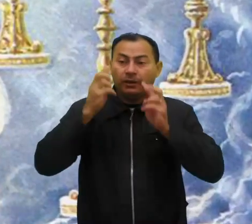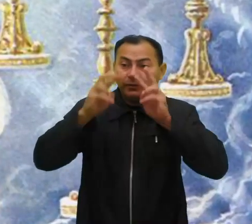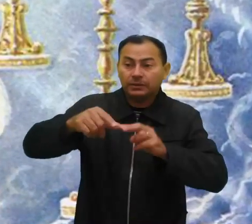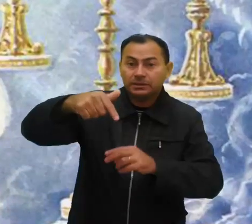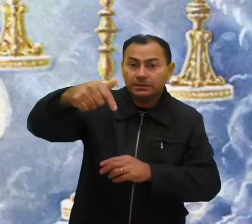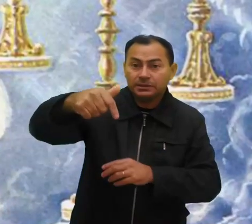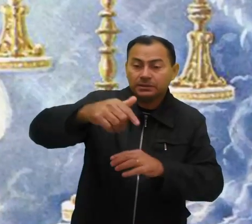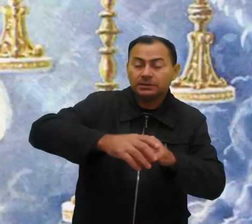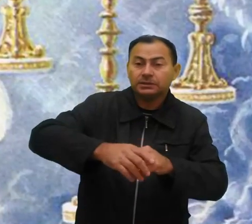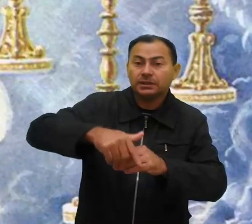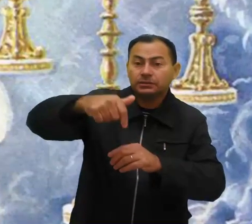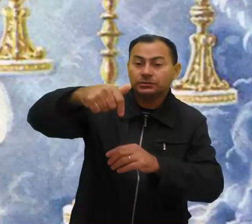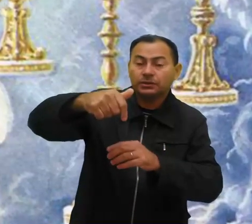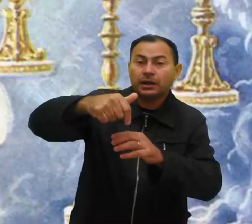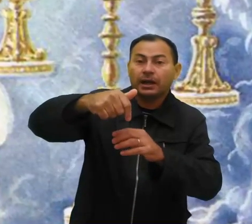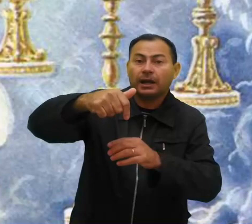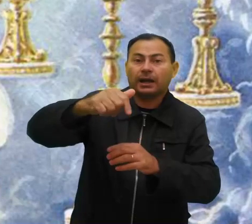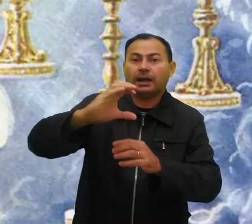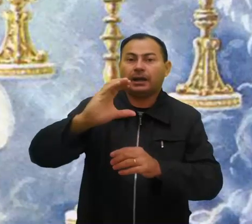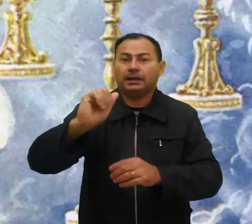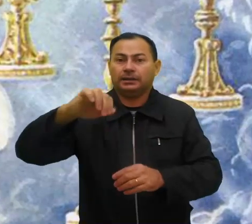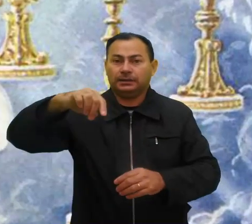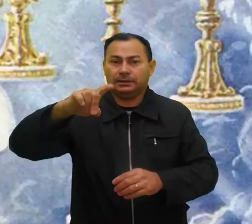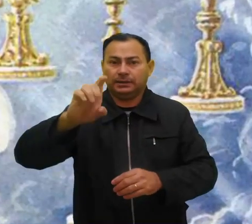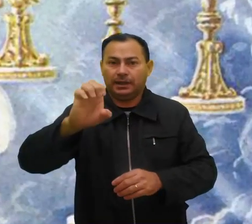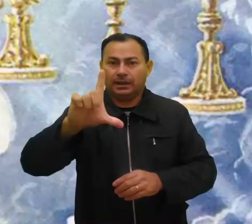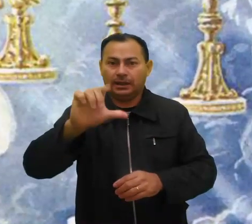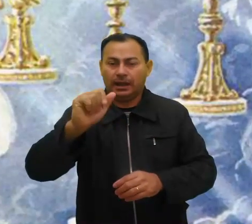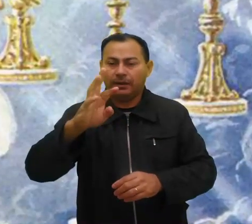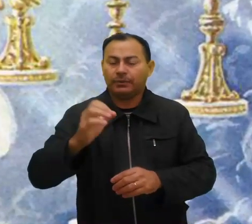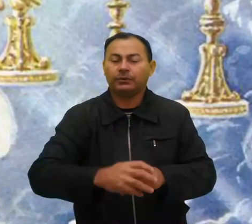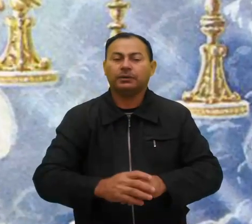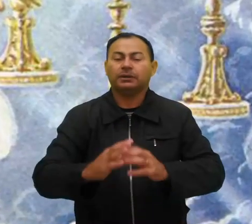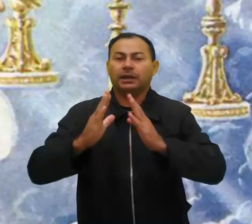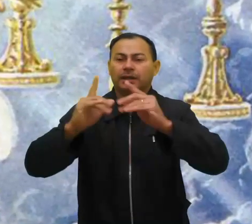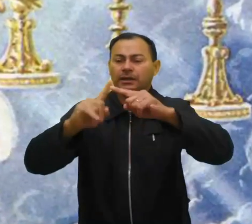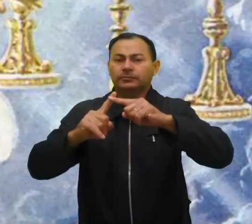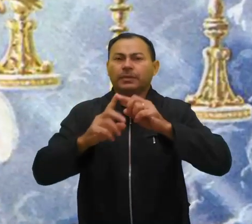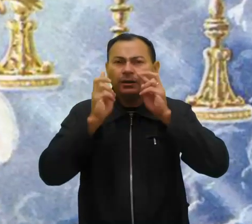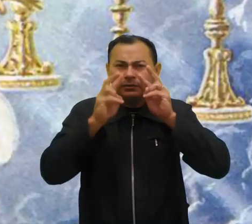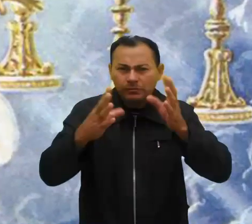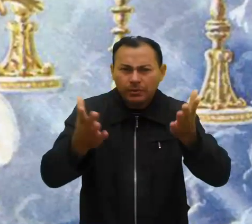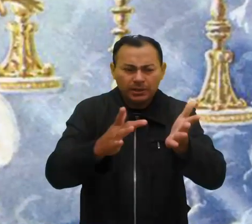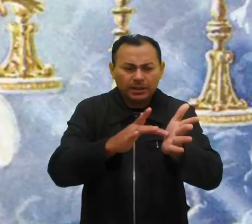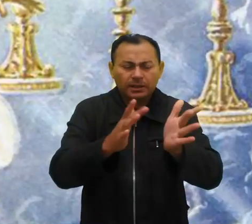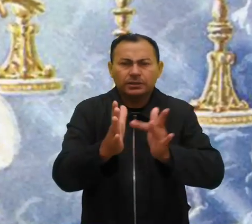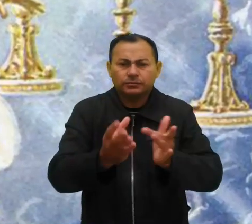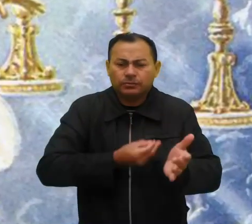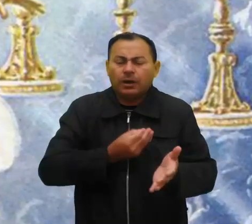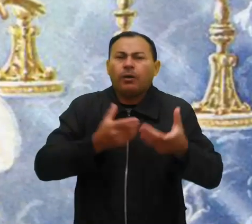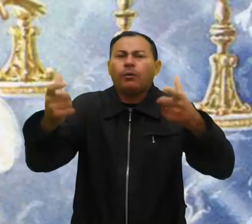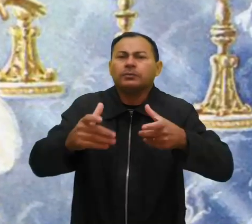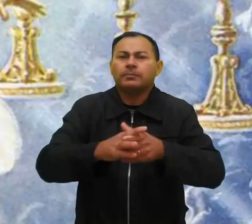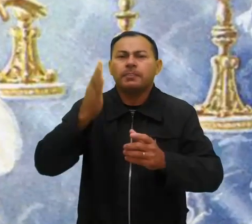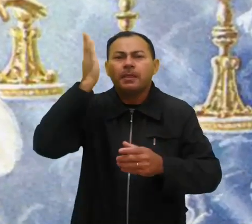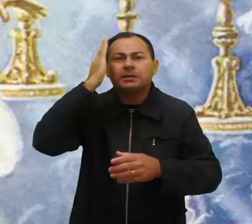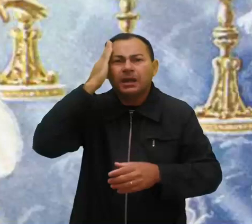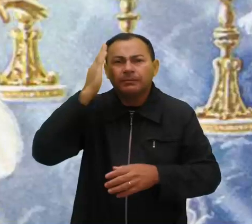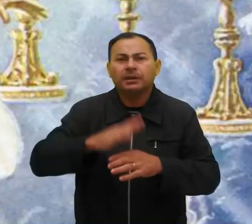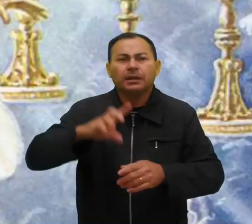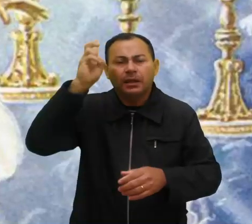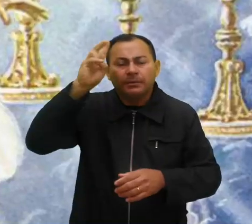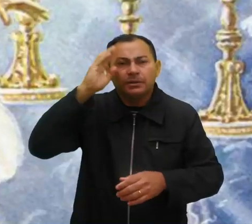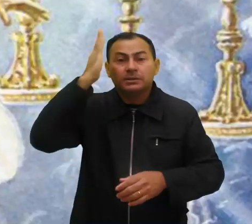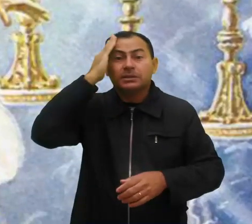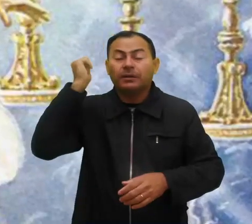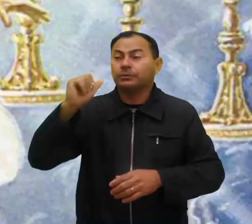ouro e Cristo no meio deles. Onde Cristo está hoje? Você está lembrado que os sábios do Oriente também fizeram